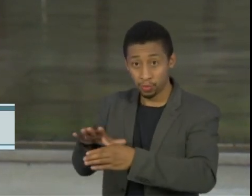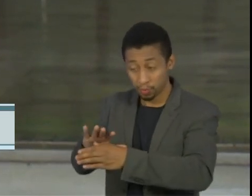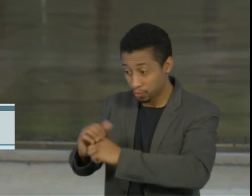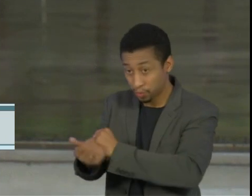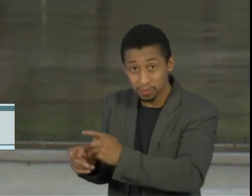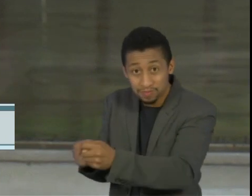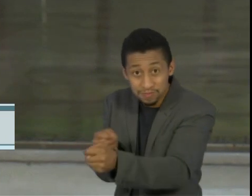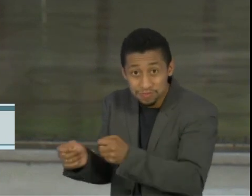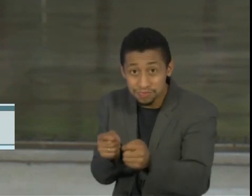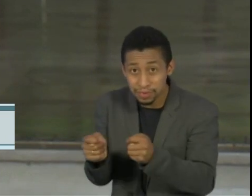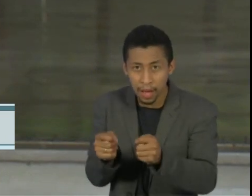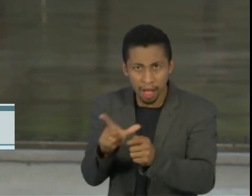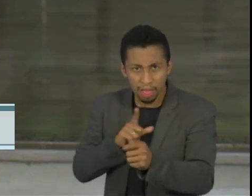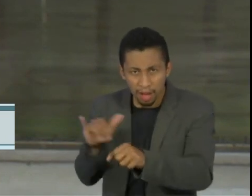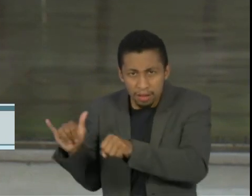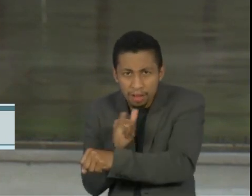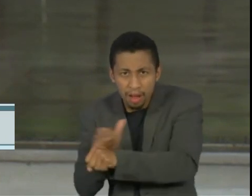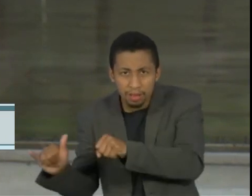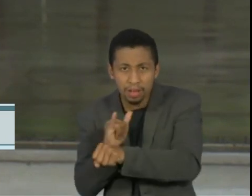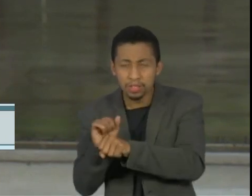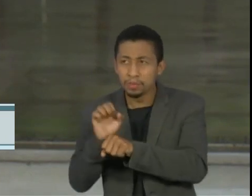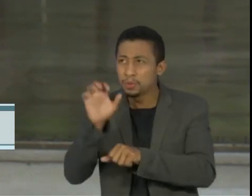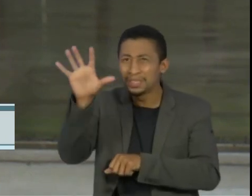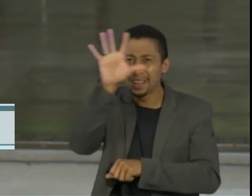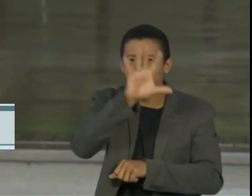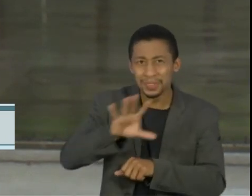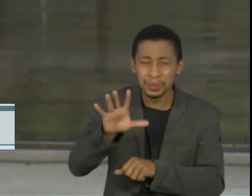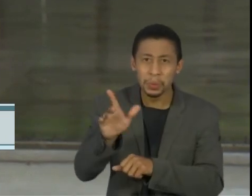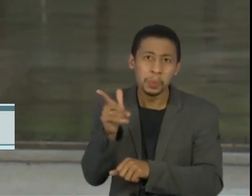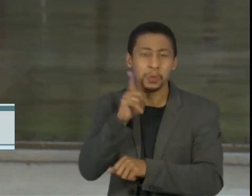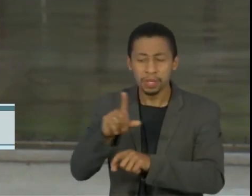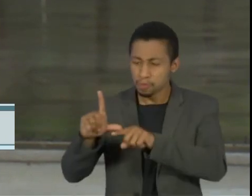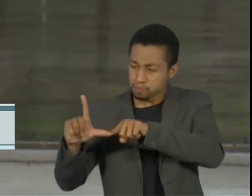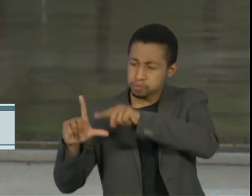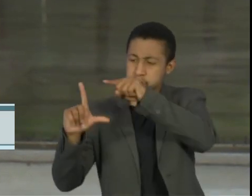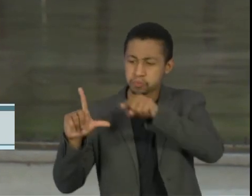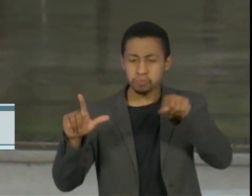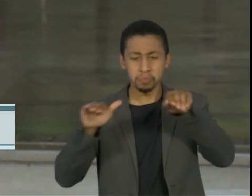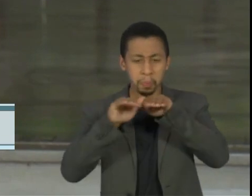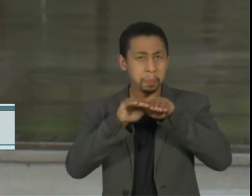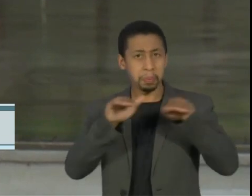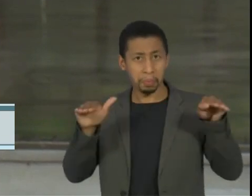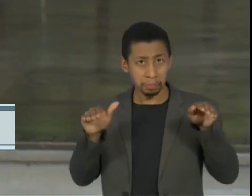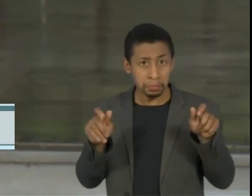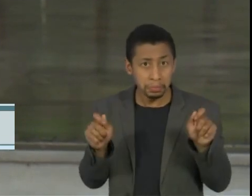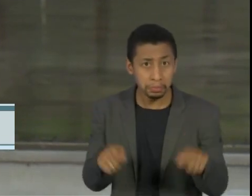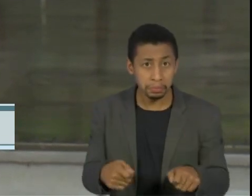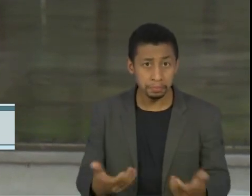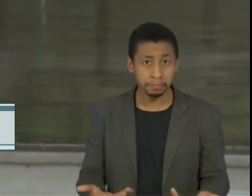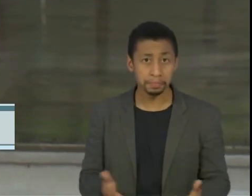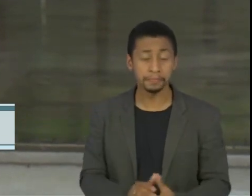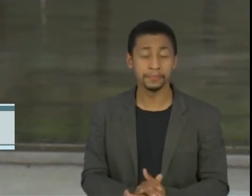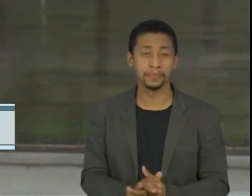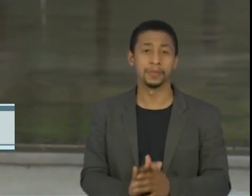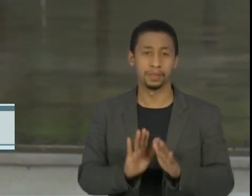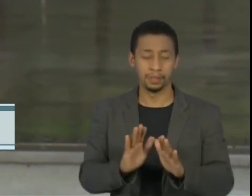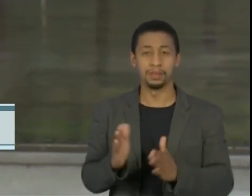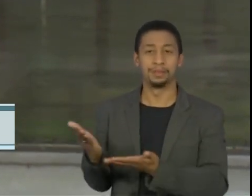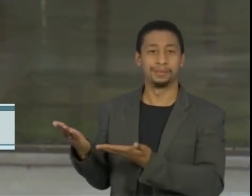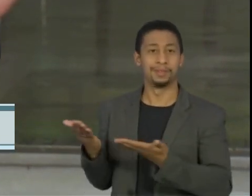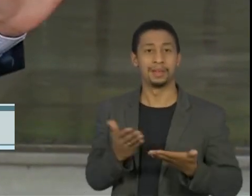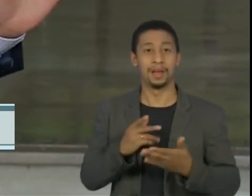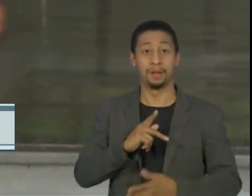todo o estado, não só a capital, chegue a um momento de platô da doença. Ok. Vamos dividir com a Patrícia